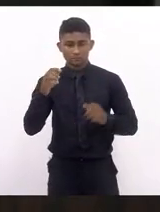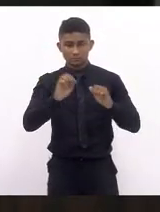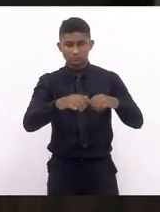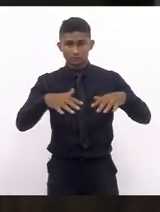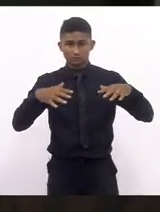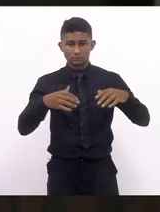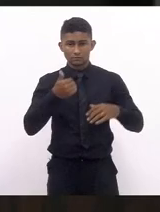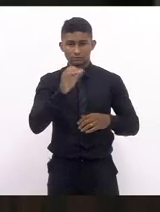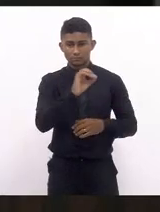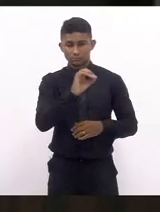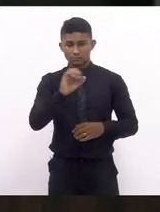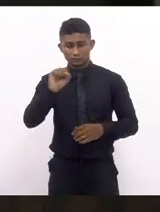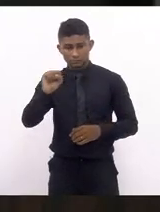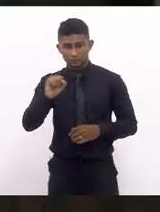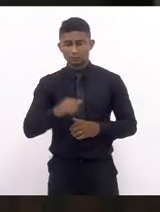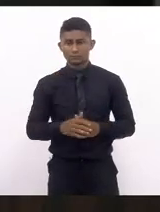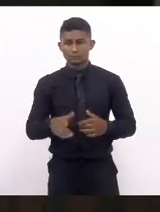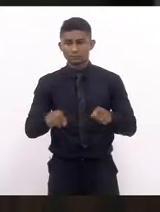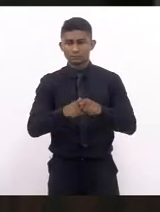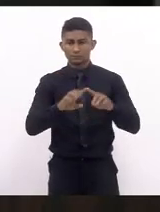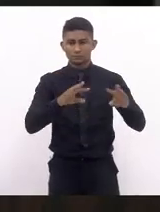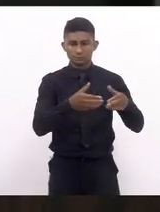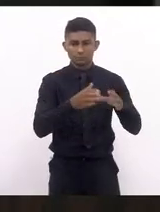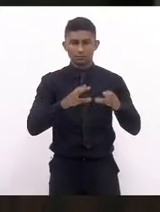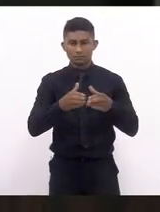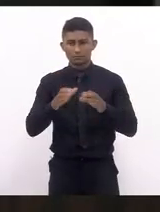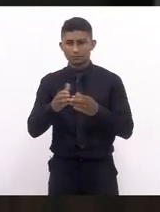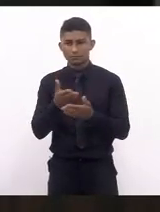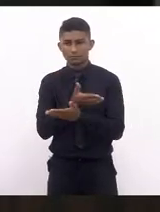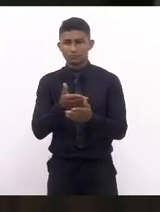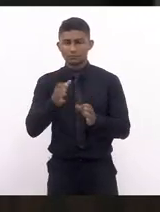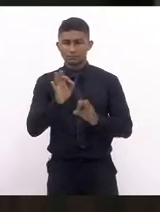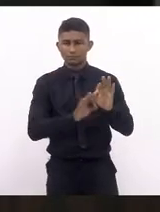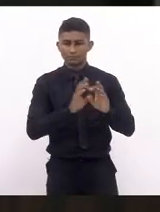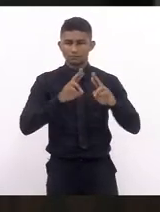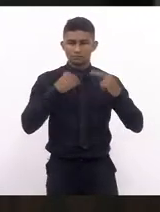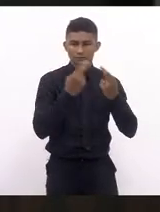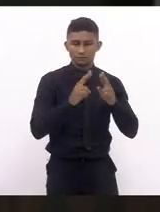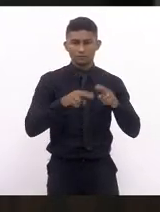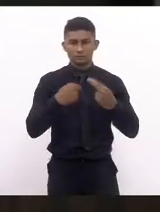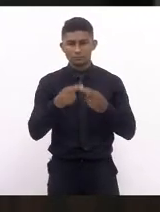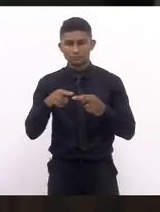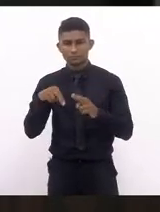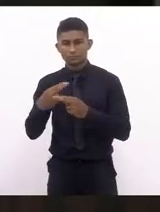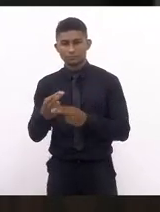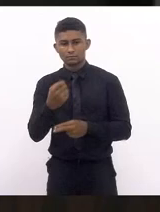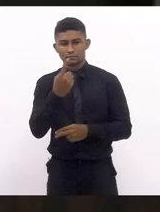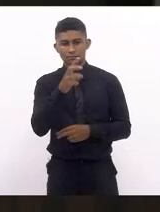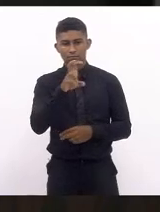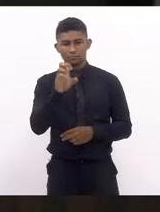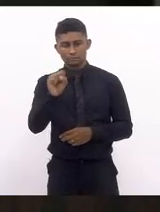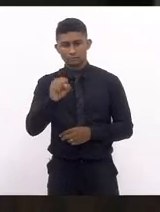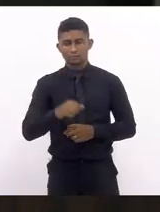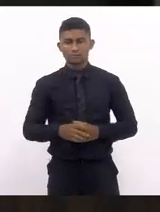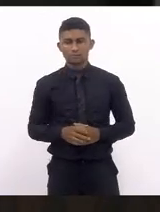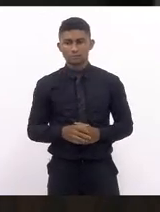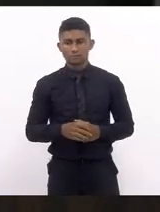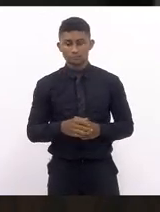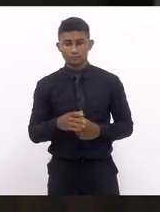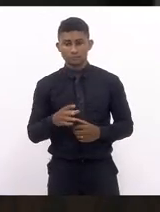108 sessões Ordinárias as comissões permanentes da casa quiser 268 reuniões Ordinárias 158 audiências públicas